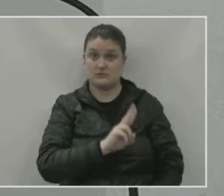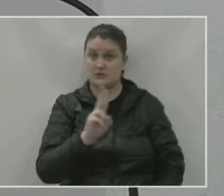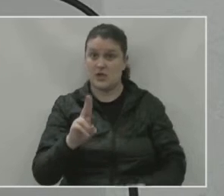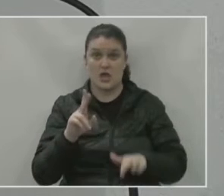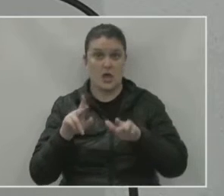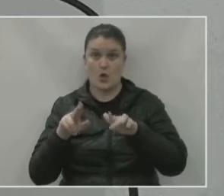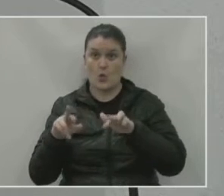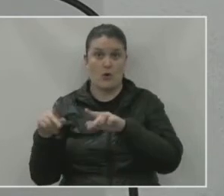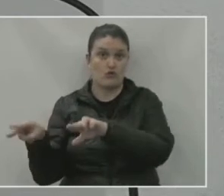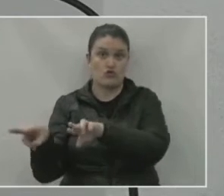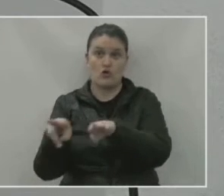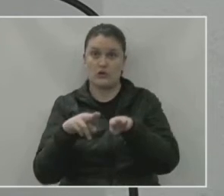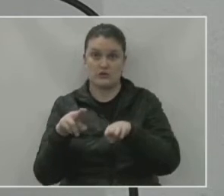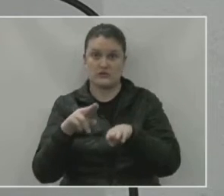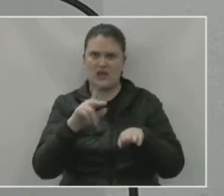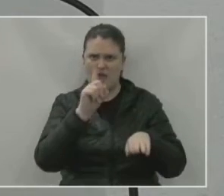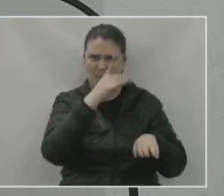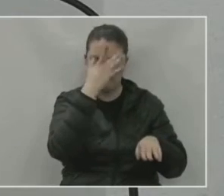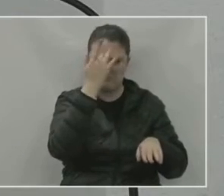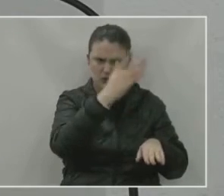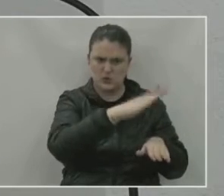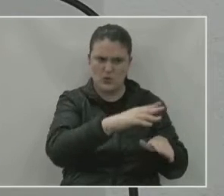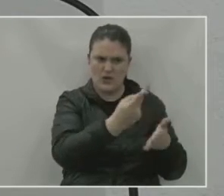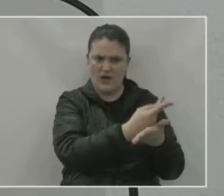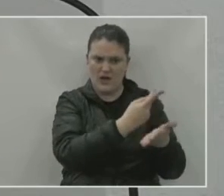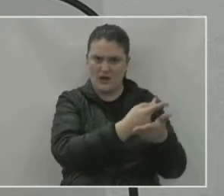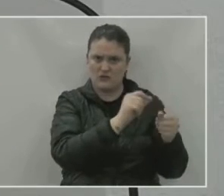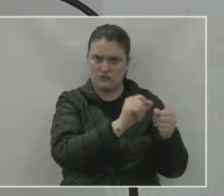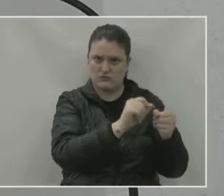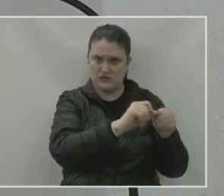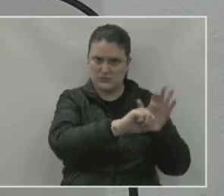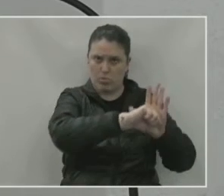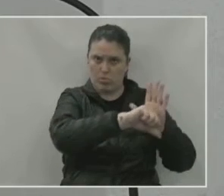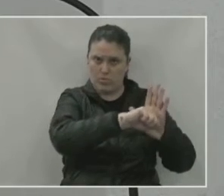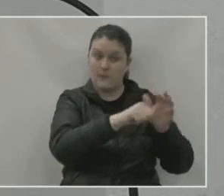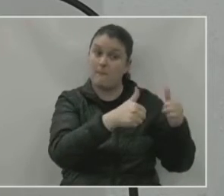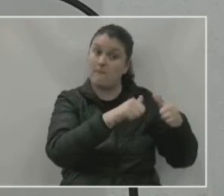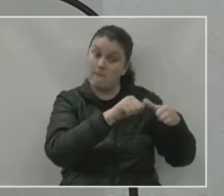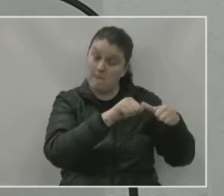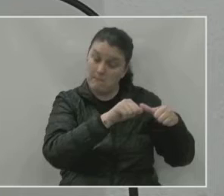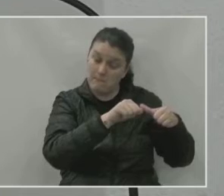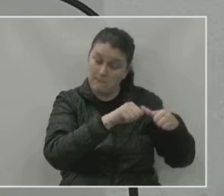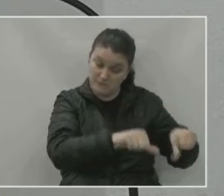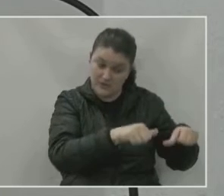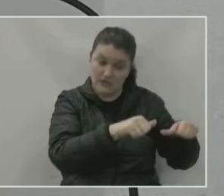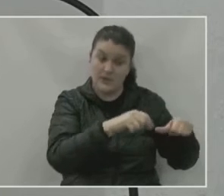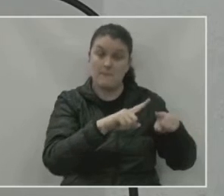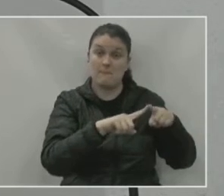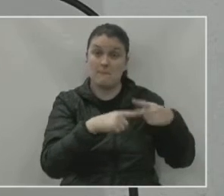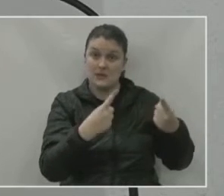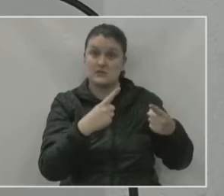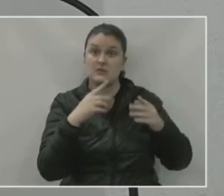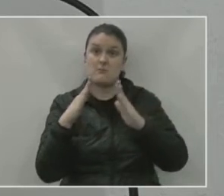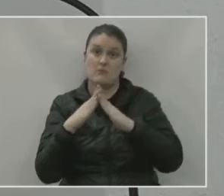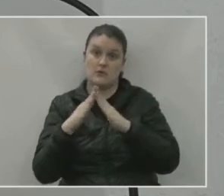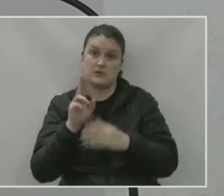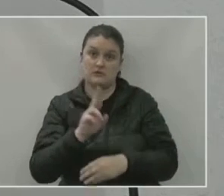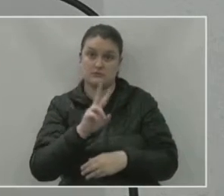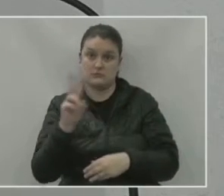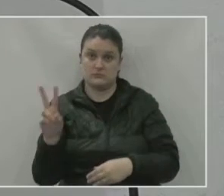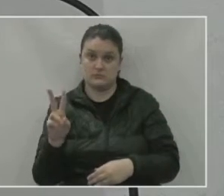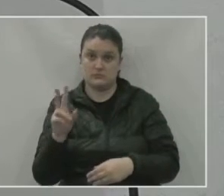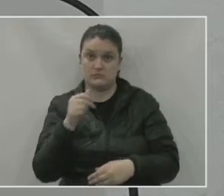somos. Só que são criminosos, mas são cidadãos. Então tem que ter um lugar para abrigá-los. E esse lugar seria, né, como eu